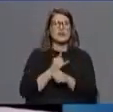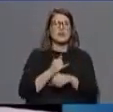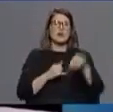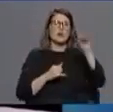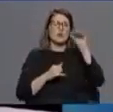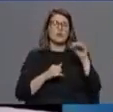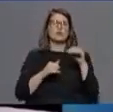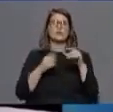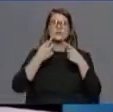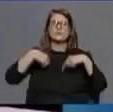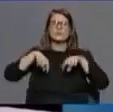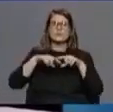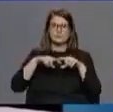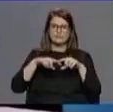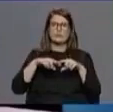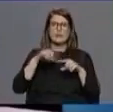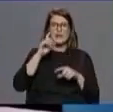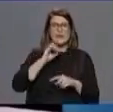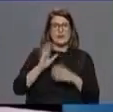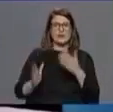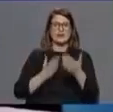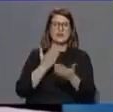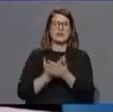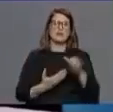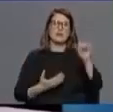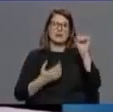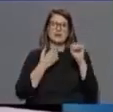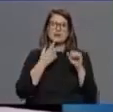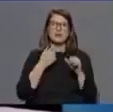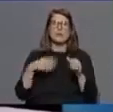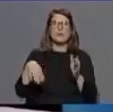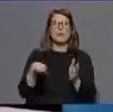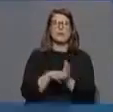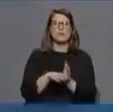a candidata socialista destacou a obra do Porto da Casa.